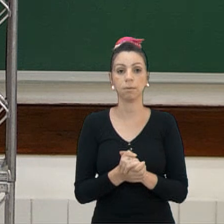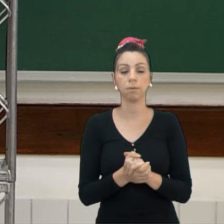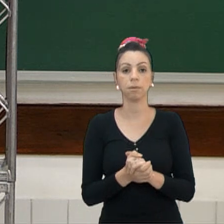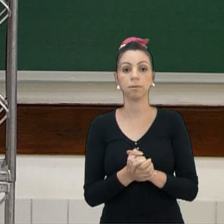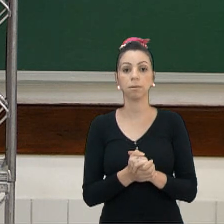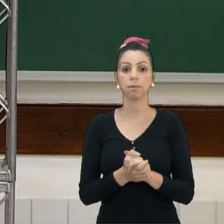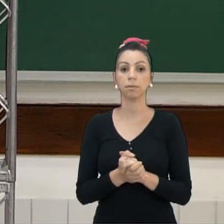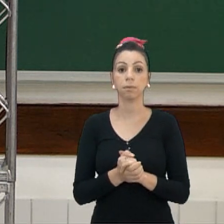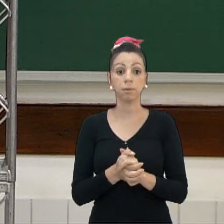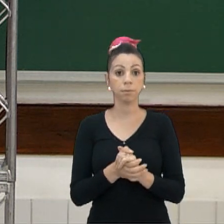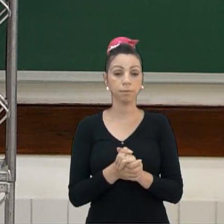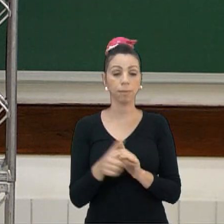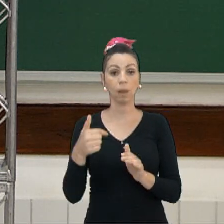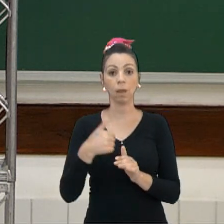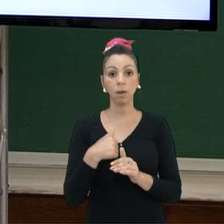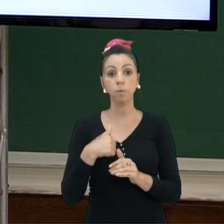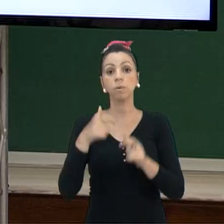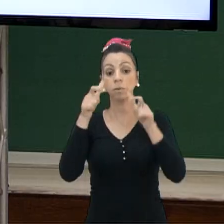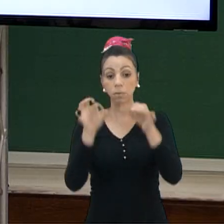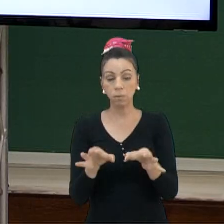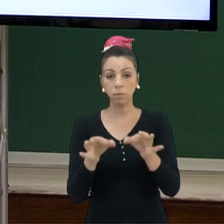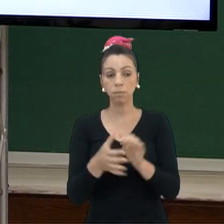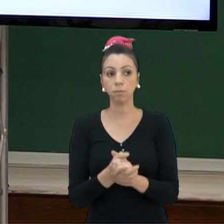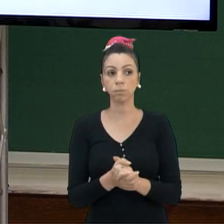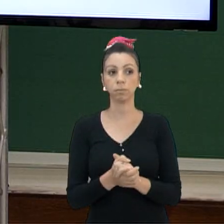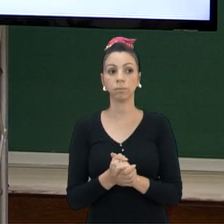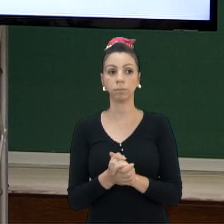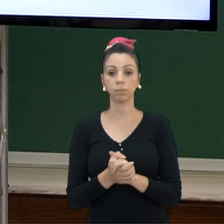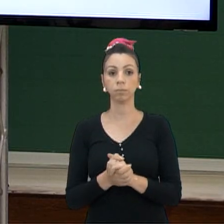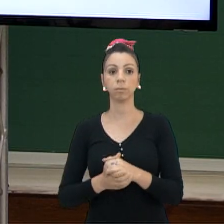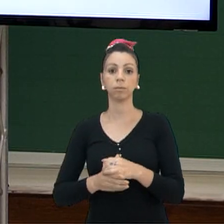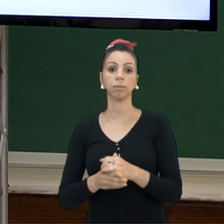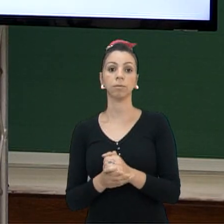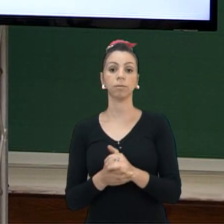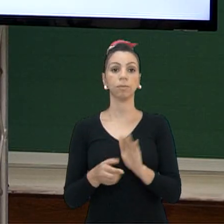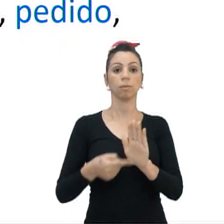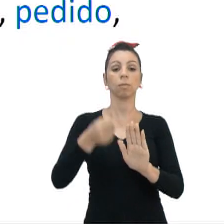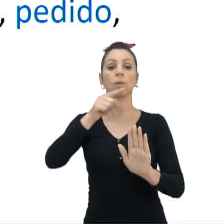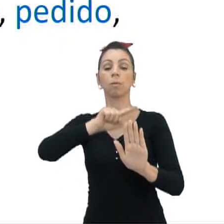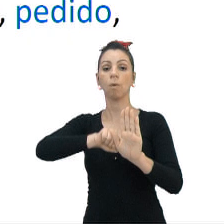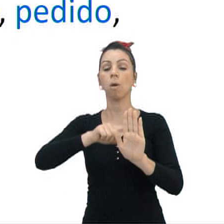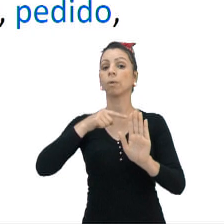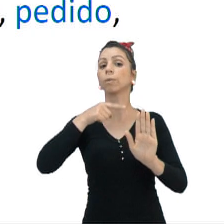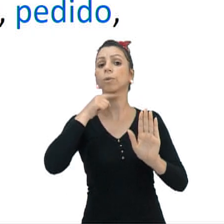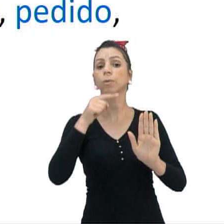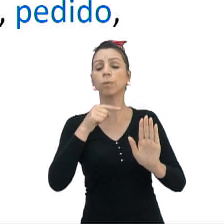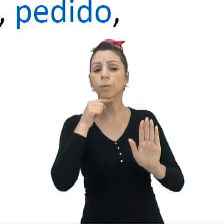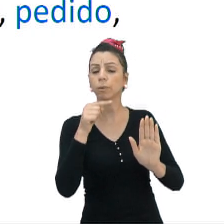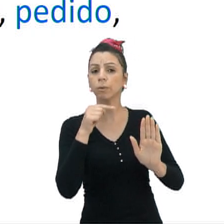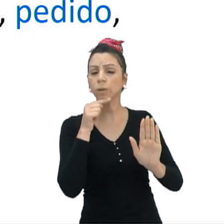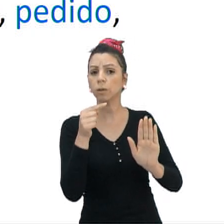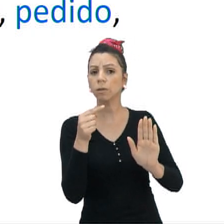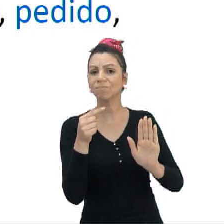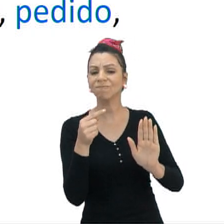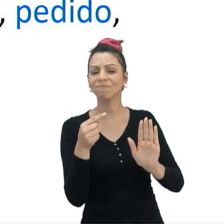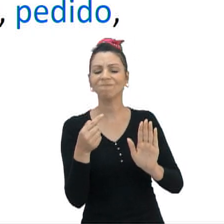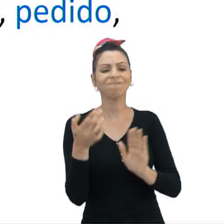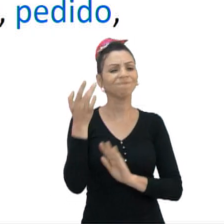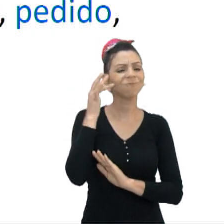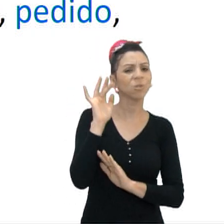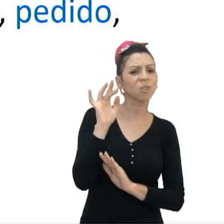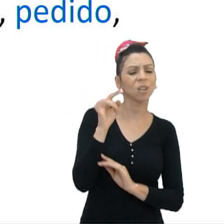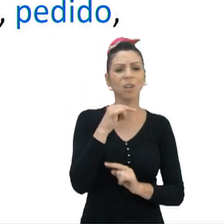indicar o quê? Uma certeza. O modo subjuntivo vai ser aquele que vai indicar uma incerteza,